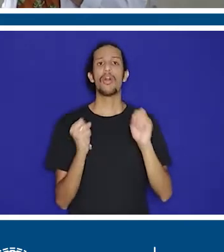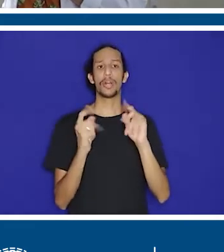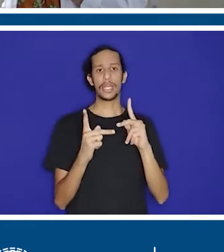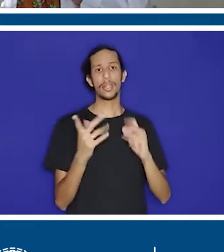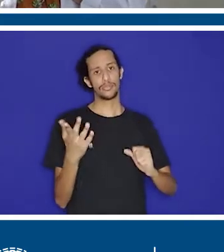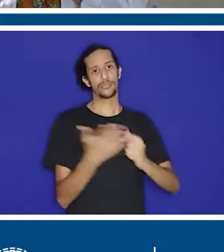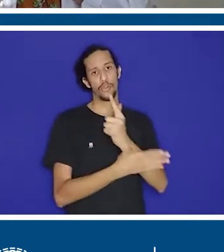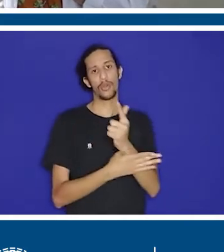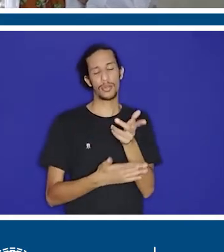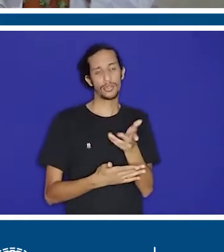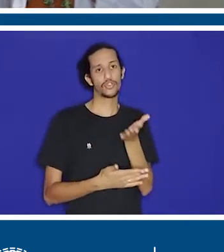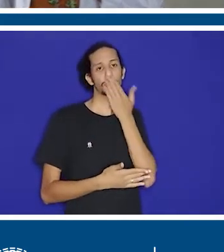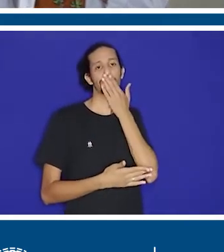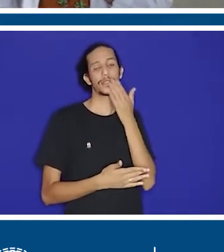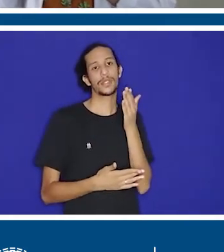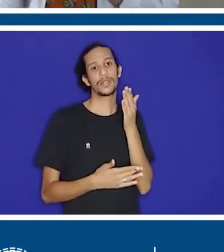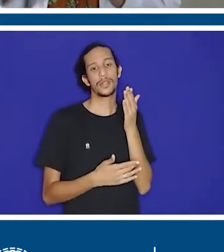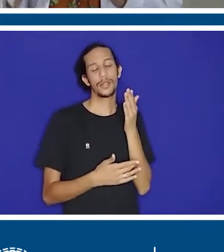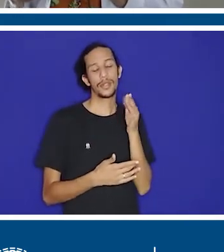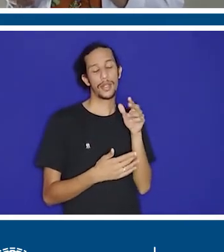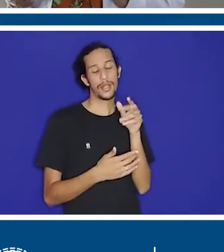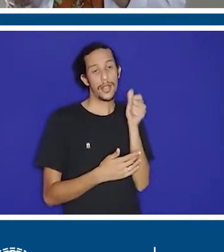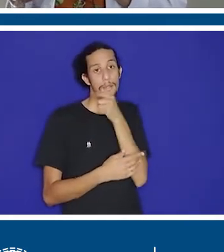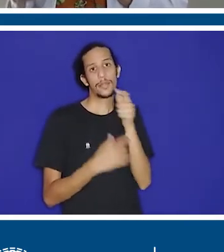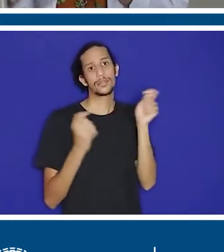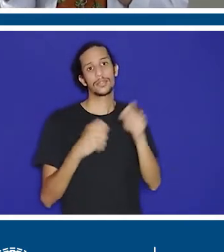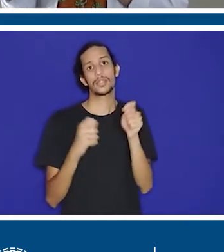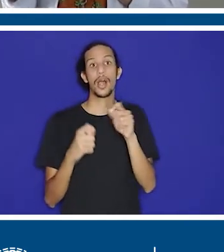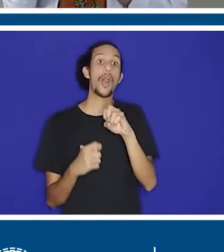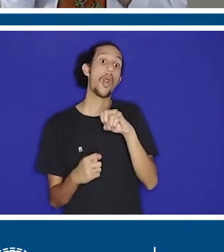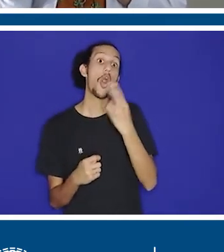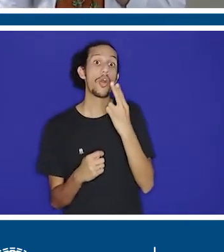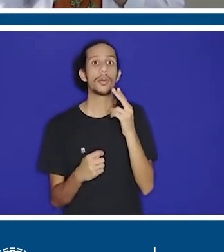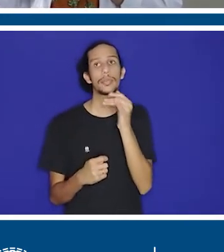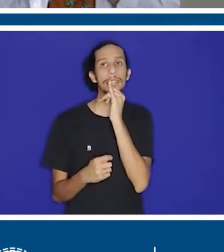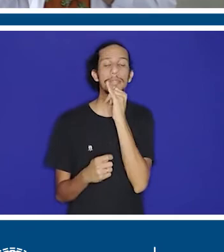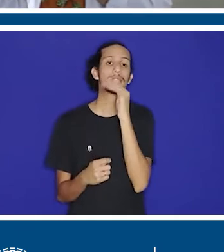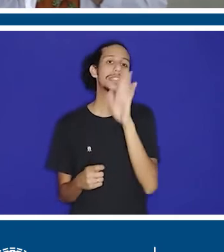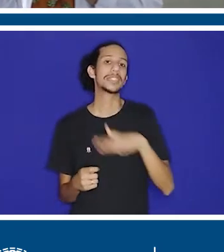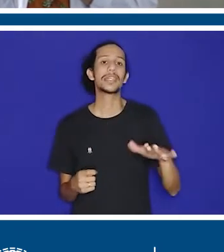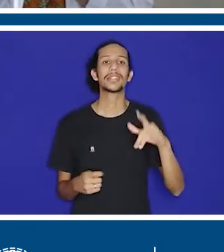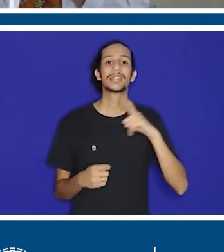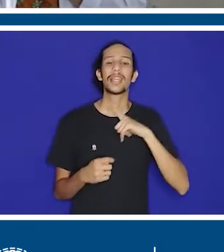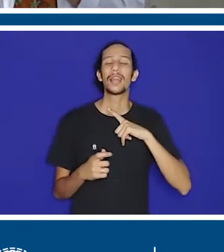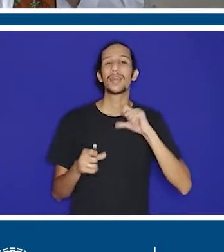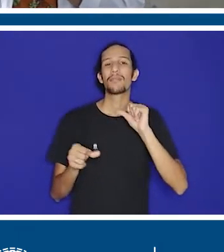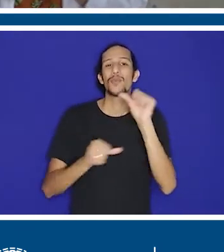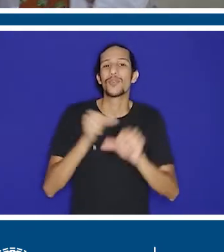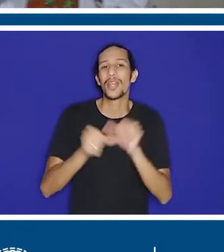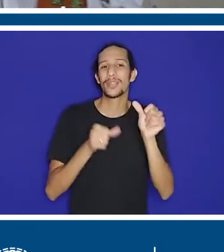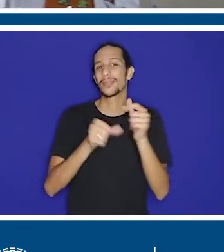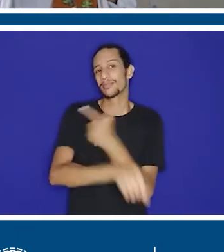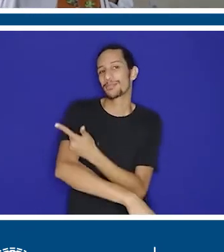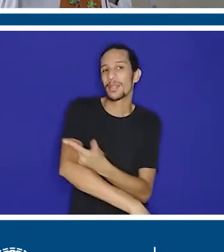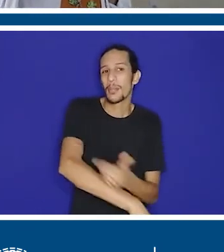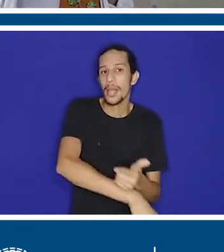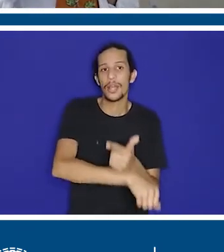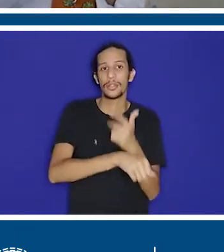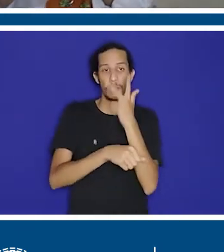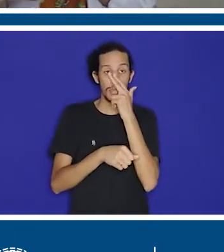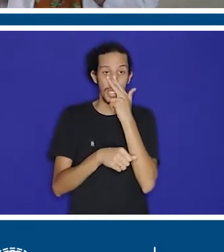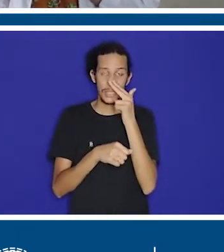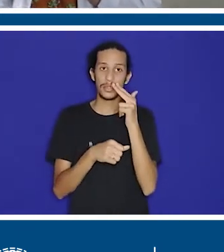certo, ou crianças que têm muitas alterações de comportamento, que estão dentro